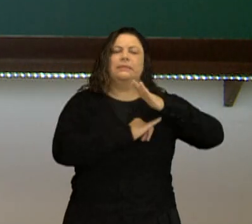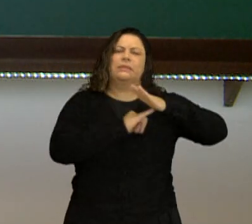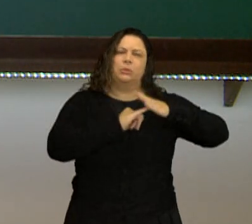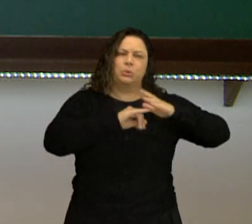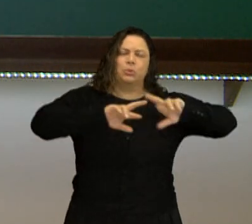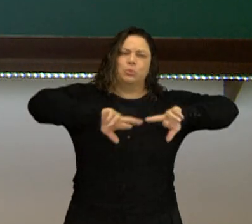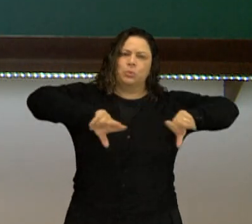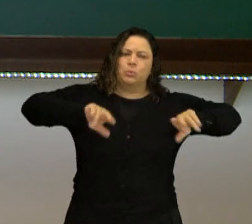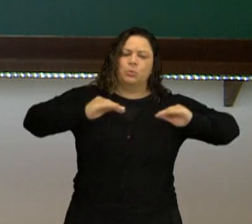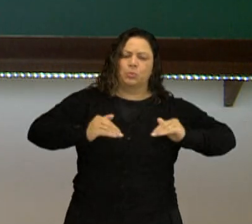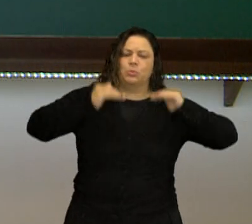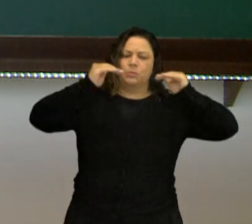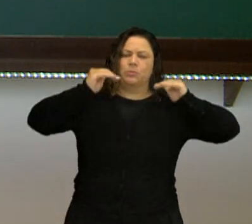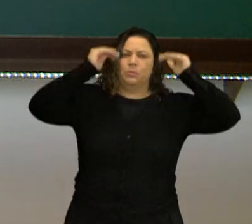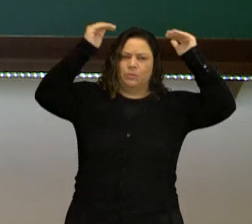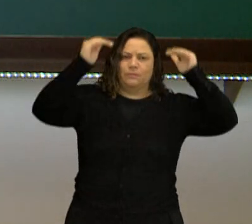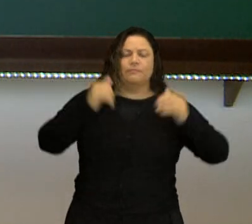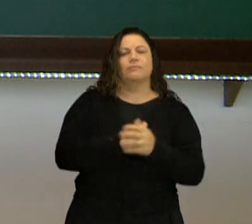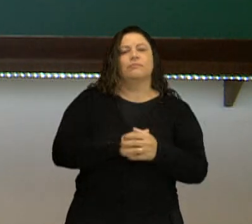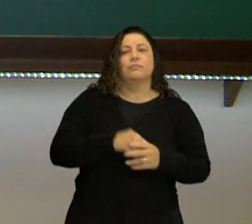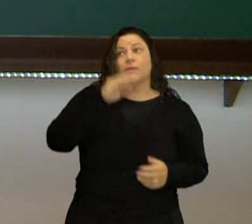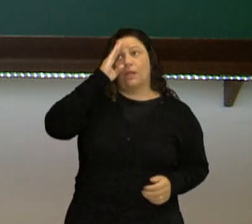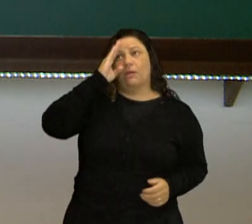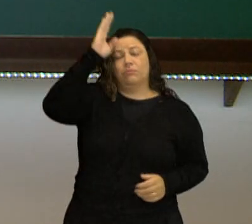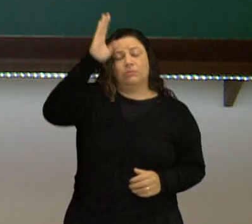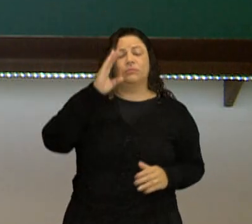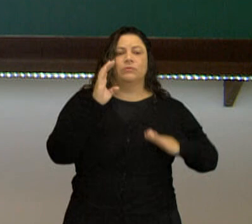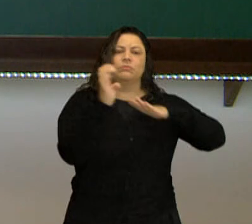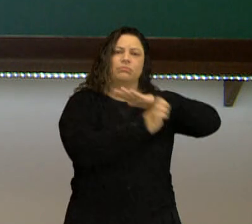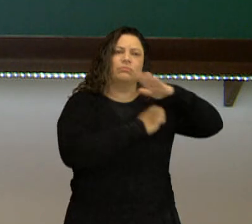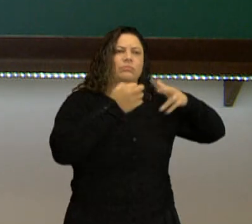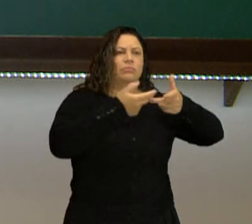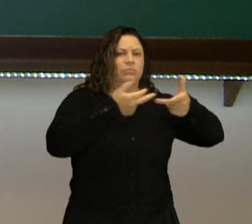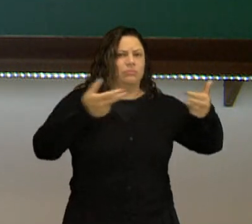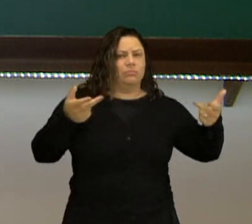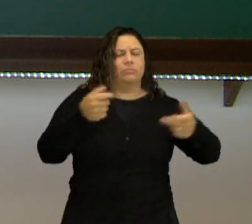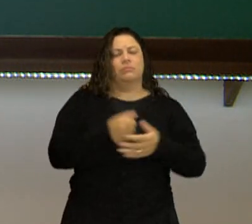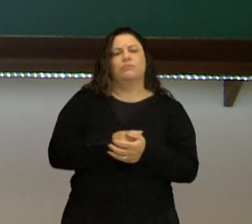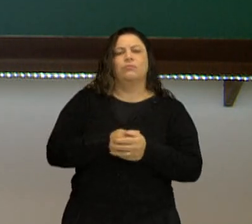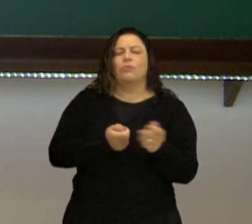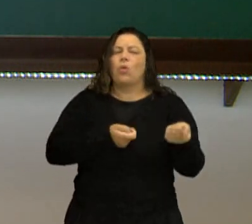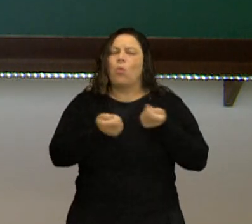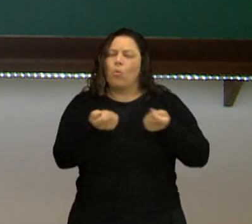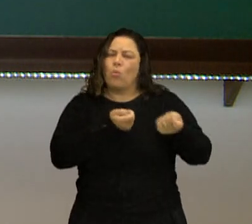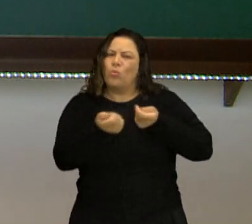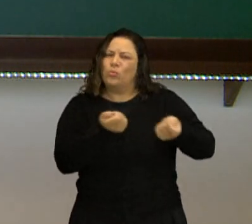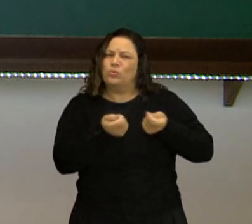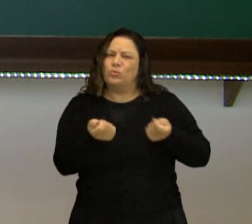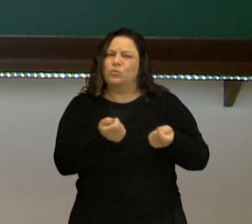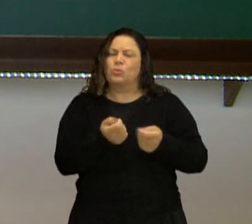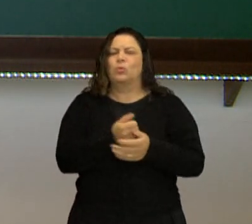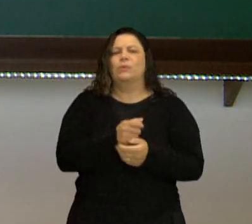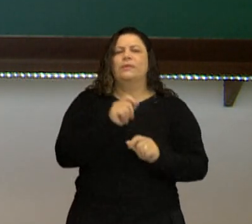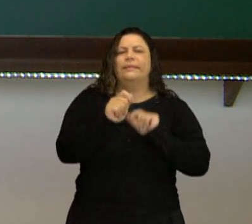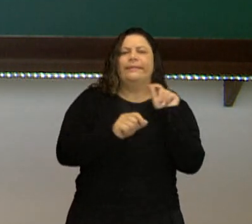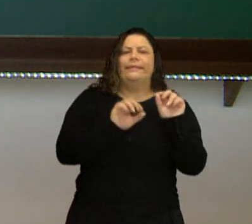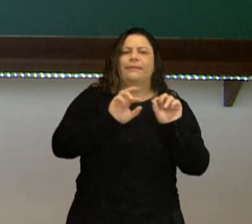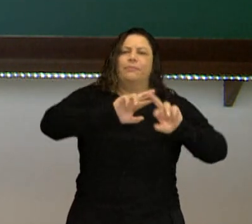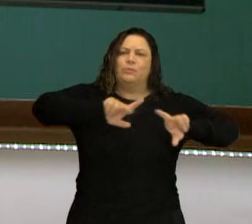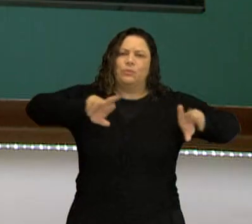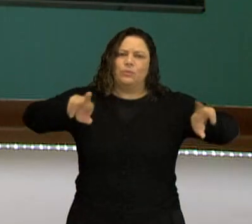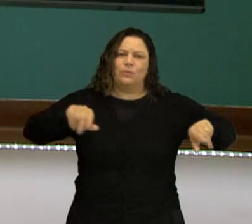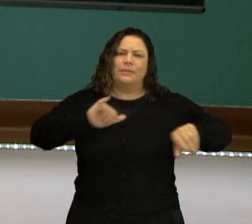também vão aí prezar, eles vão priorizar o controle pela técnica de produção das mercadorias. Então vejam, né,